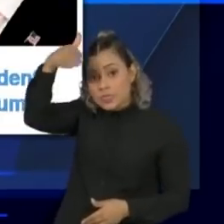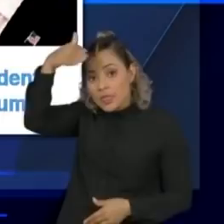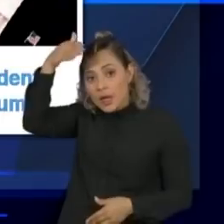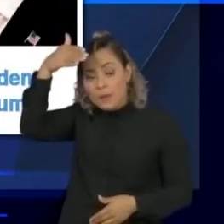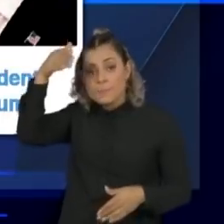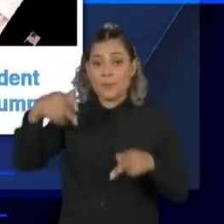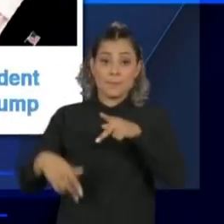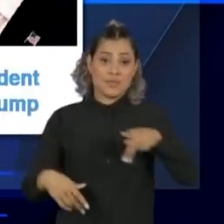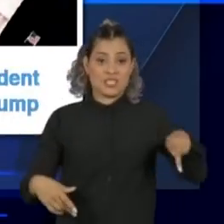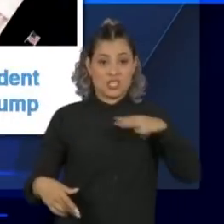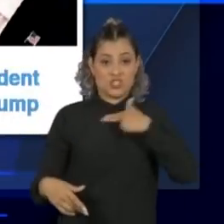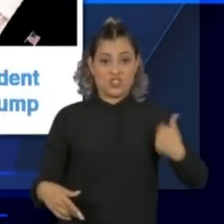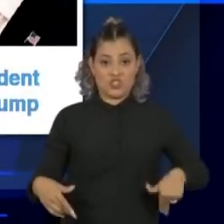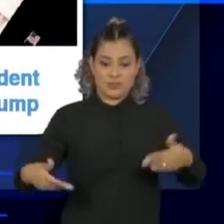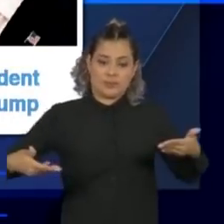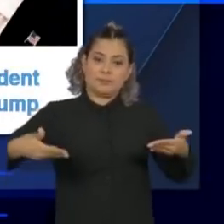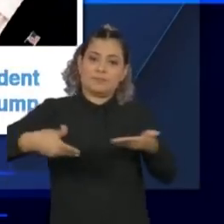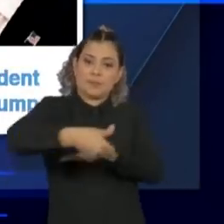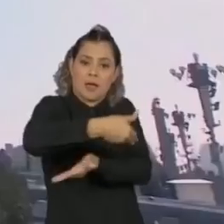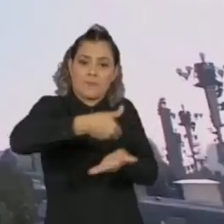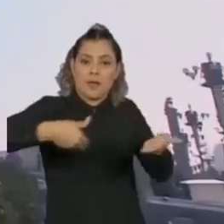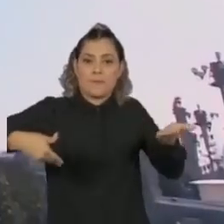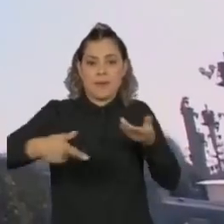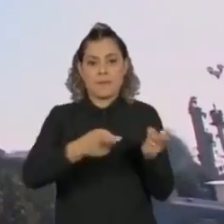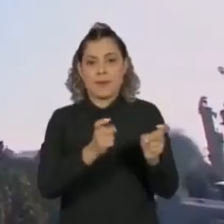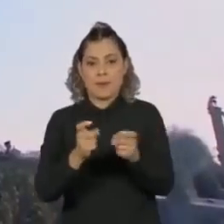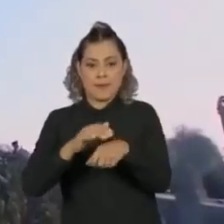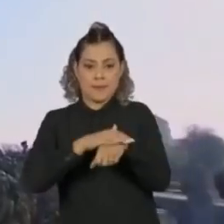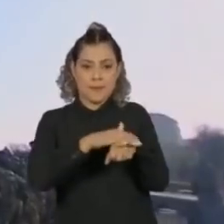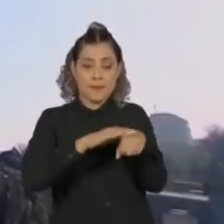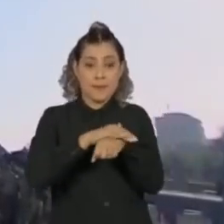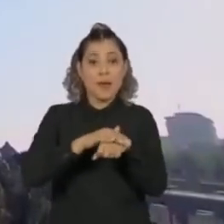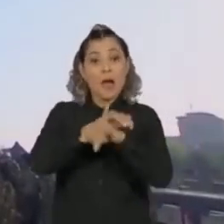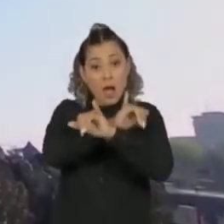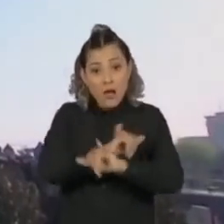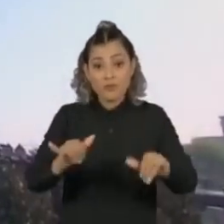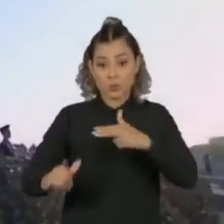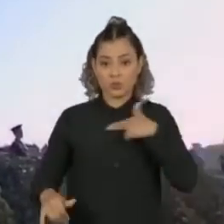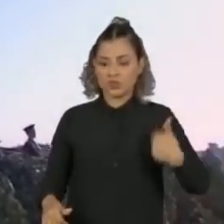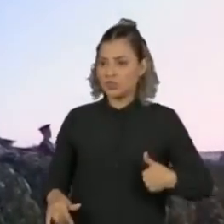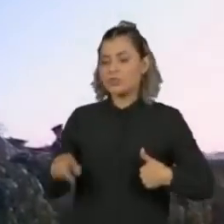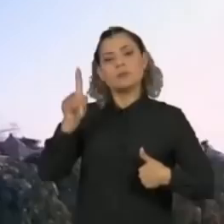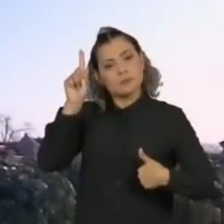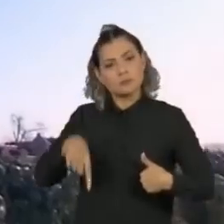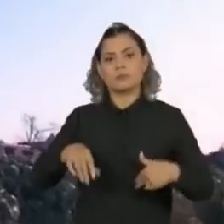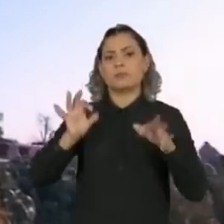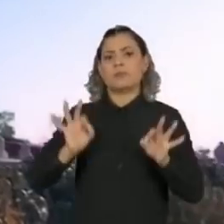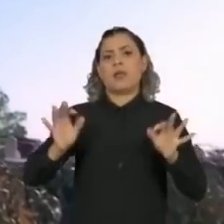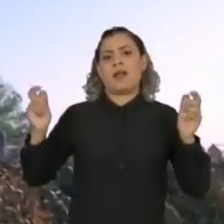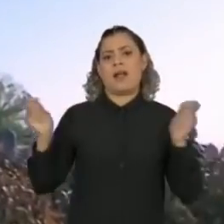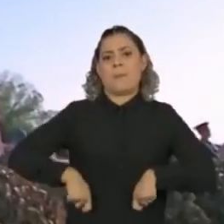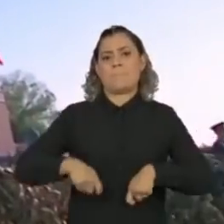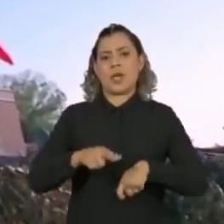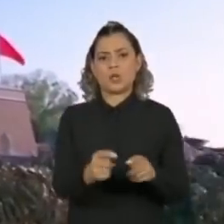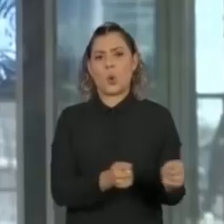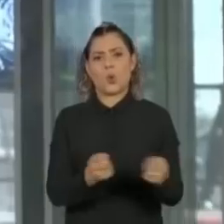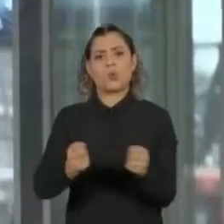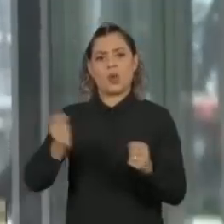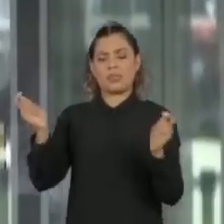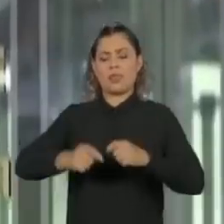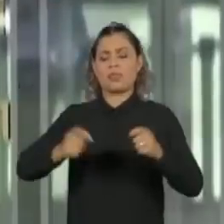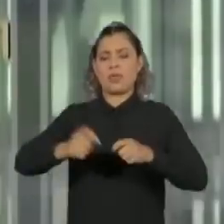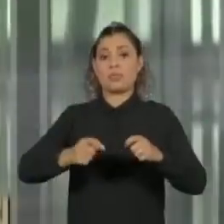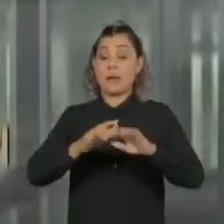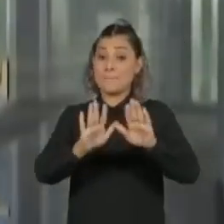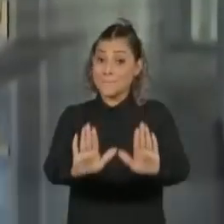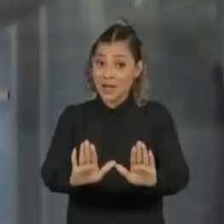com o presidente chinês Xi Jinping, que garantiu a Donald Trump que a China é totalmente capaz de conter o surto.